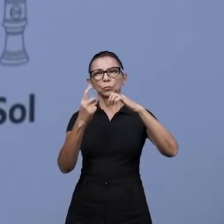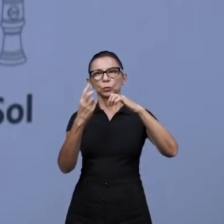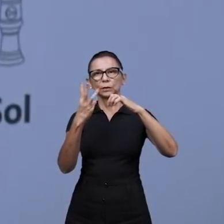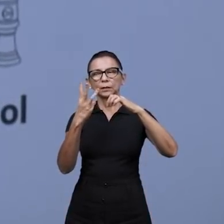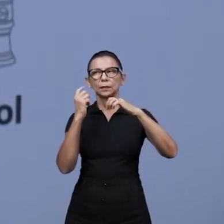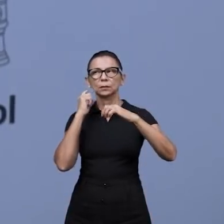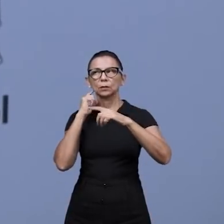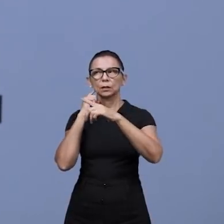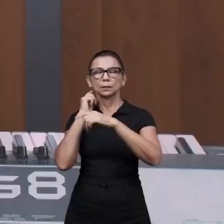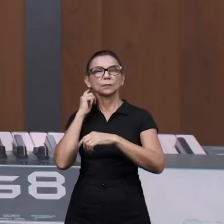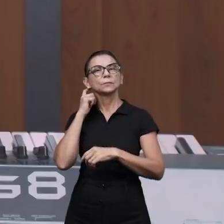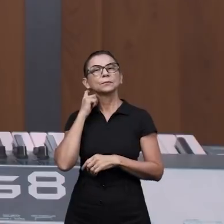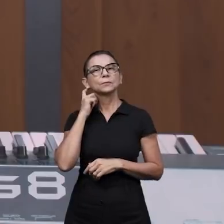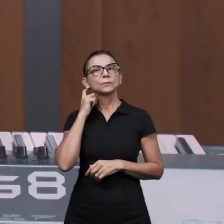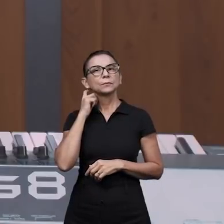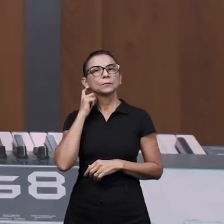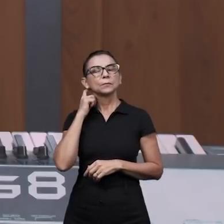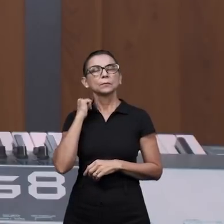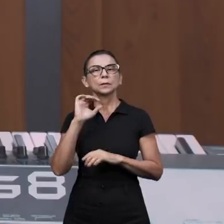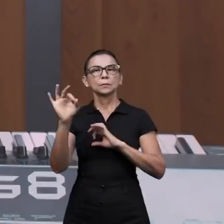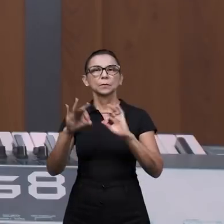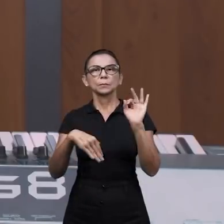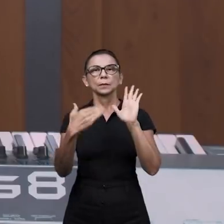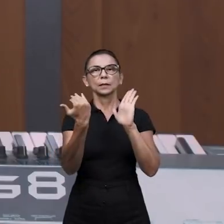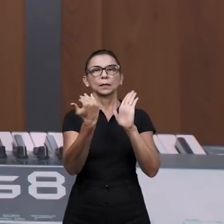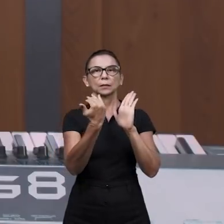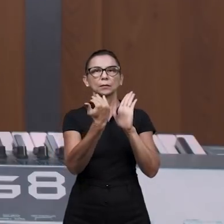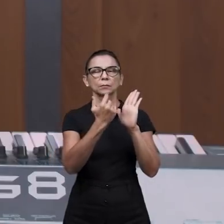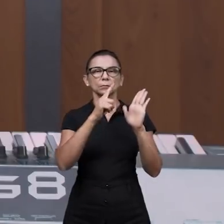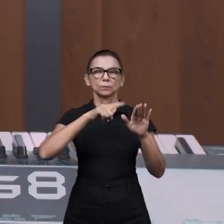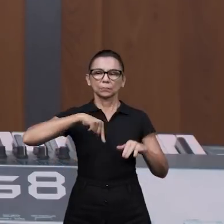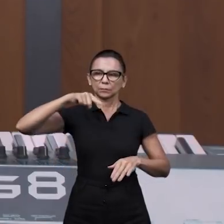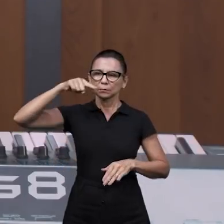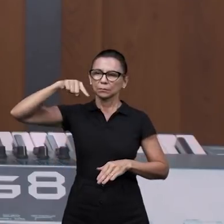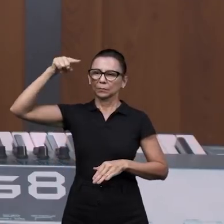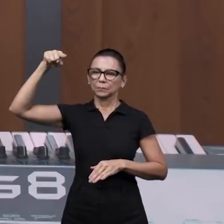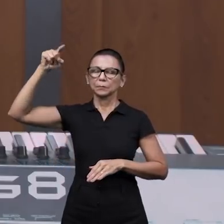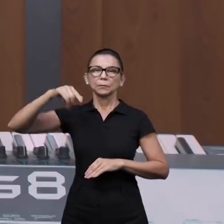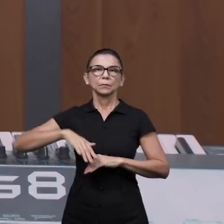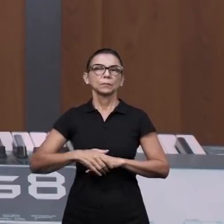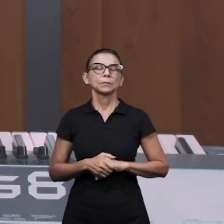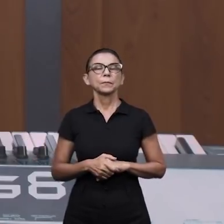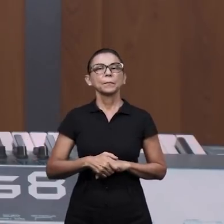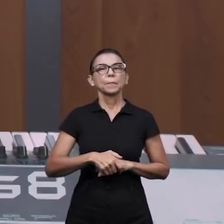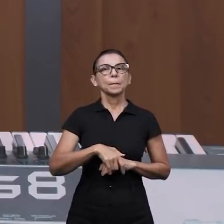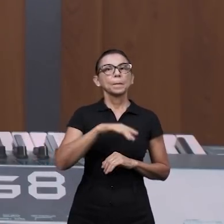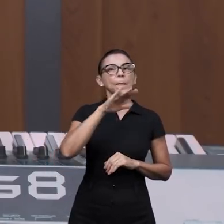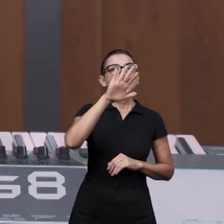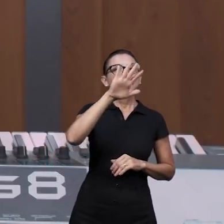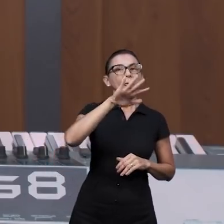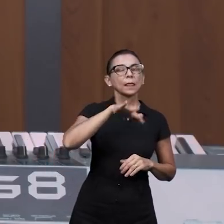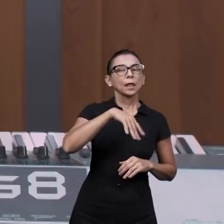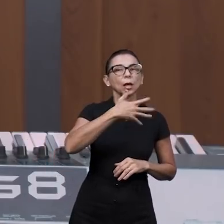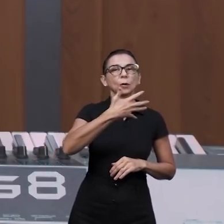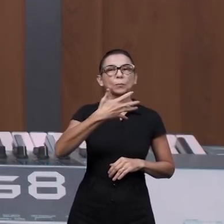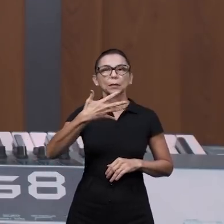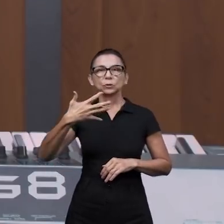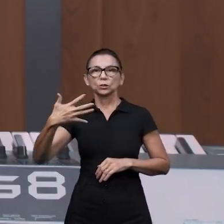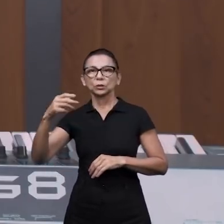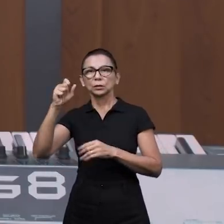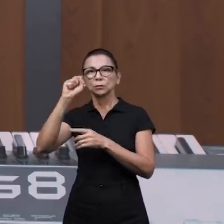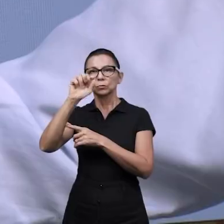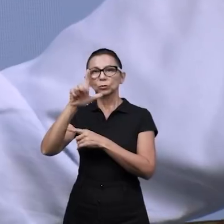aqui e fazer a sua escala. Na partitura, a gente tem a escala de Sol maior aqui